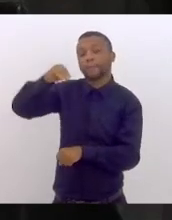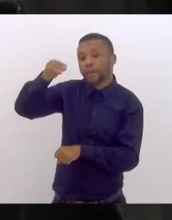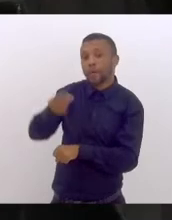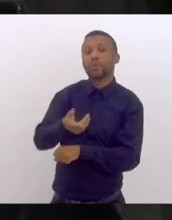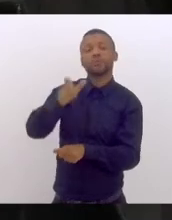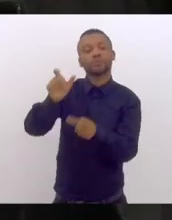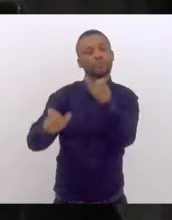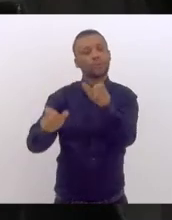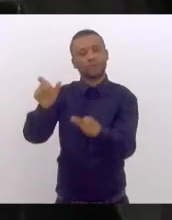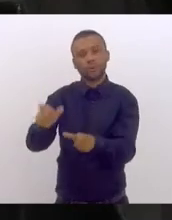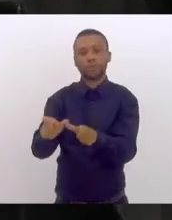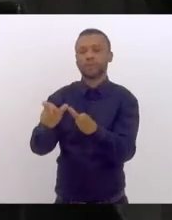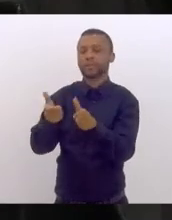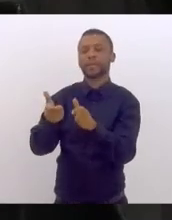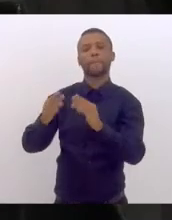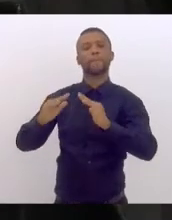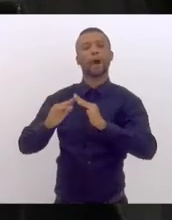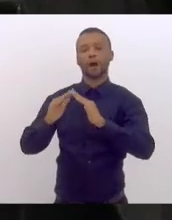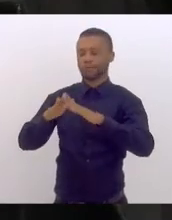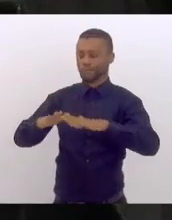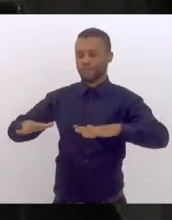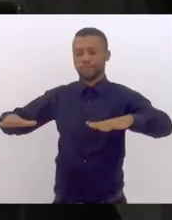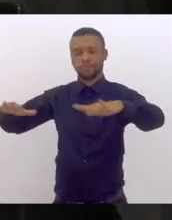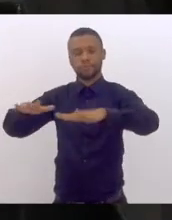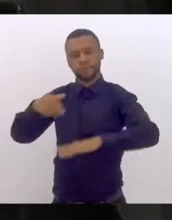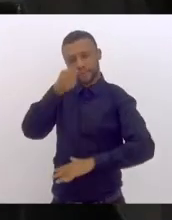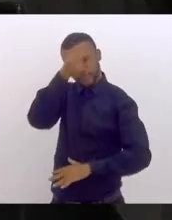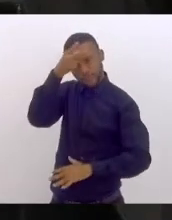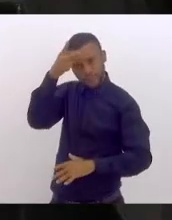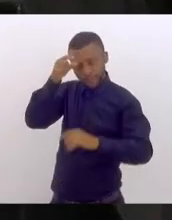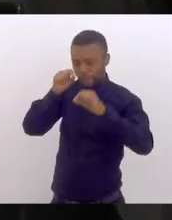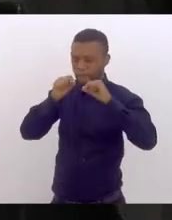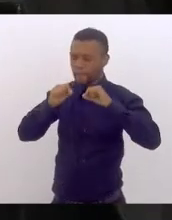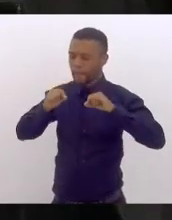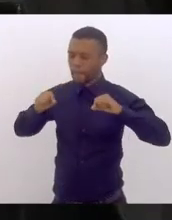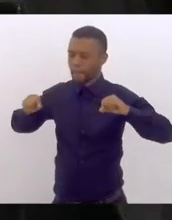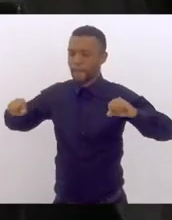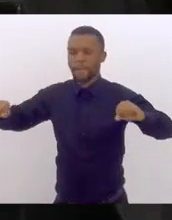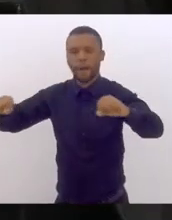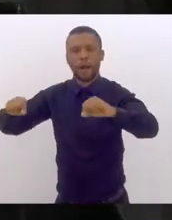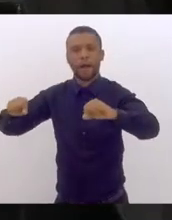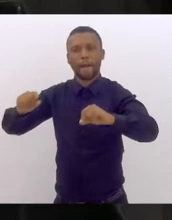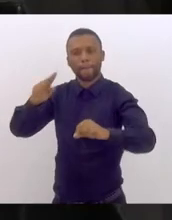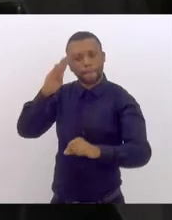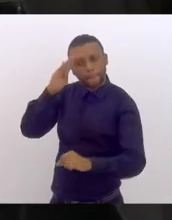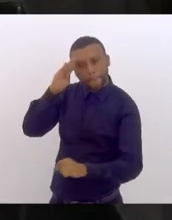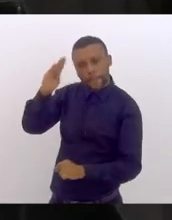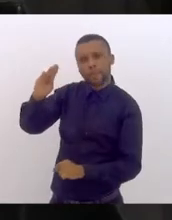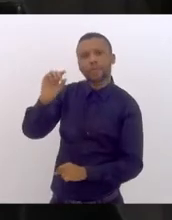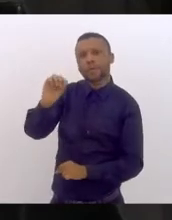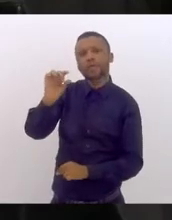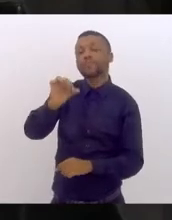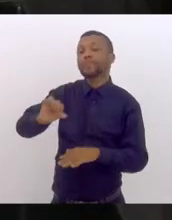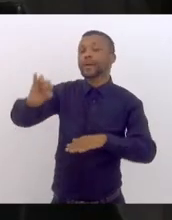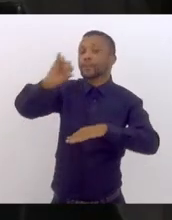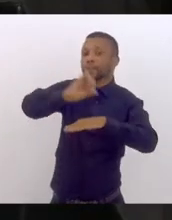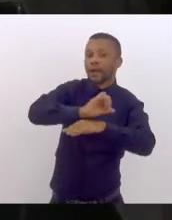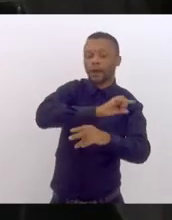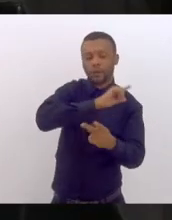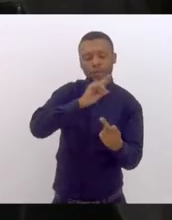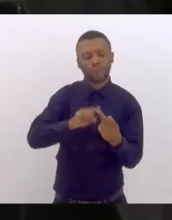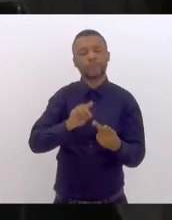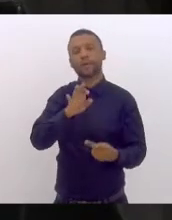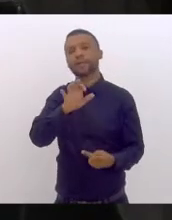que estão concentradas nesses municípios da região metropolitana sobretudo na capital na baixada